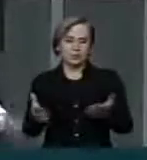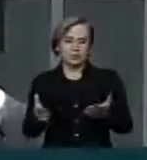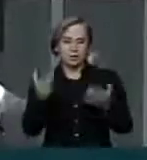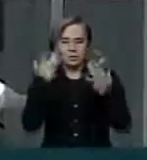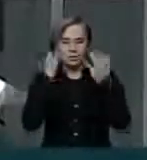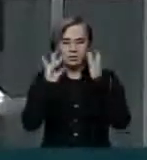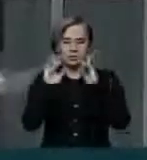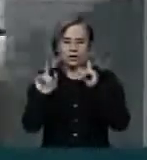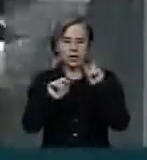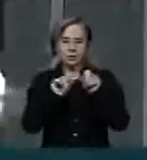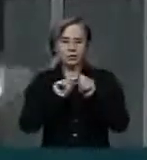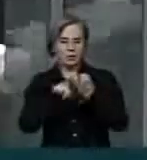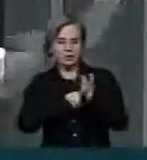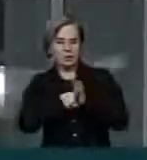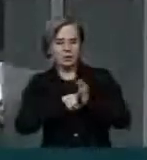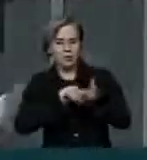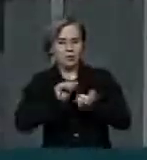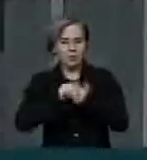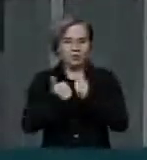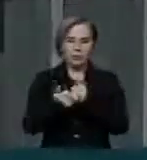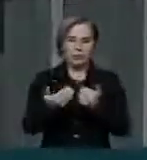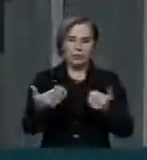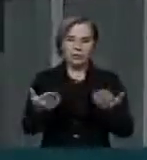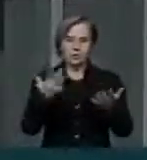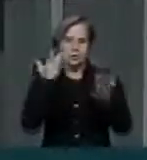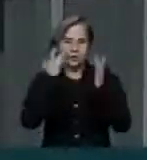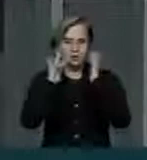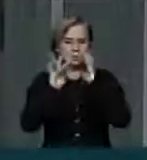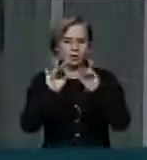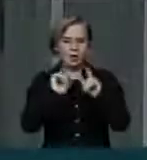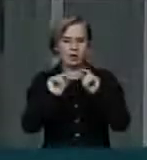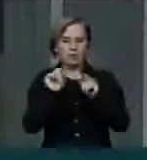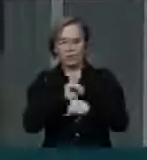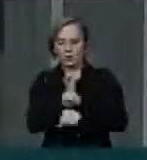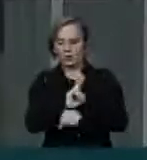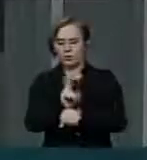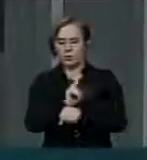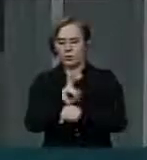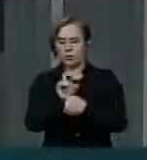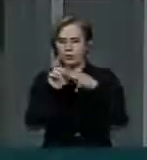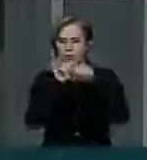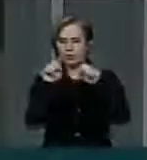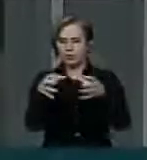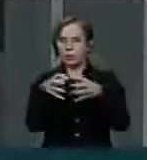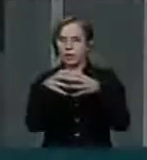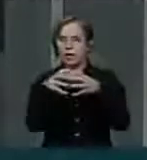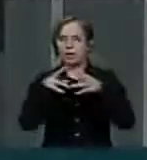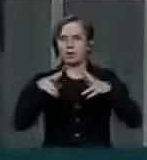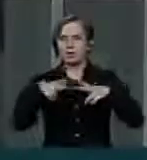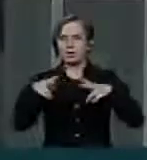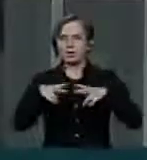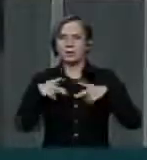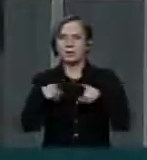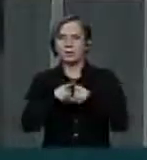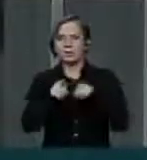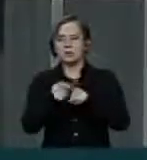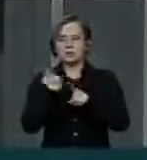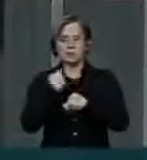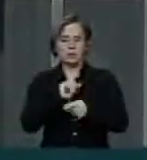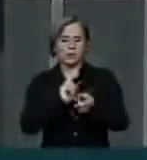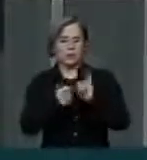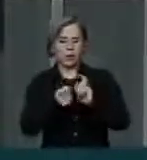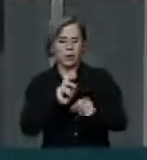capacidade de analisar, tem a menor capacidade, seja ela para controlar o setor privado como é hoje, seja ela para